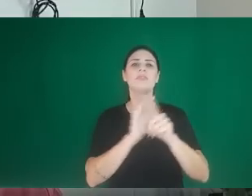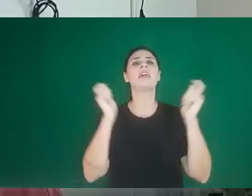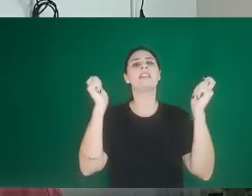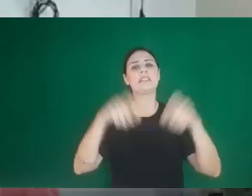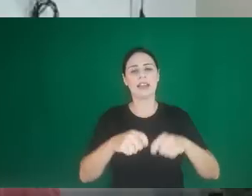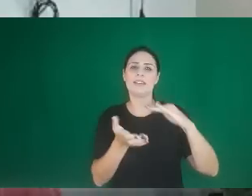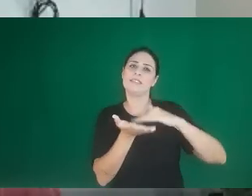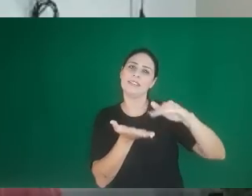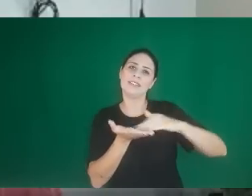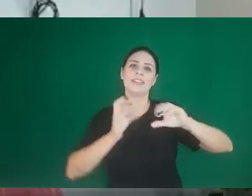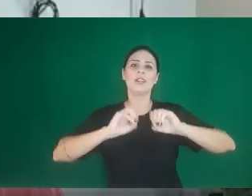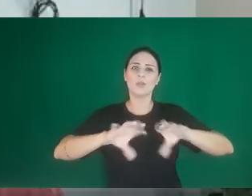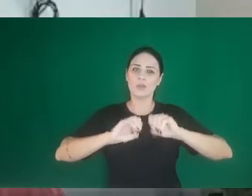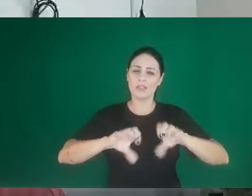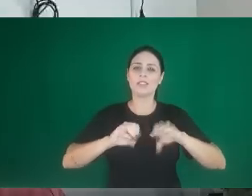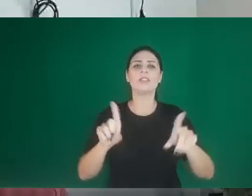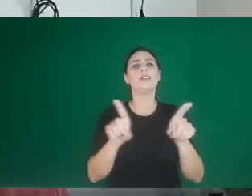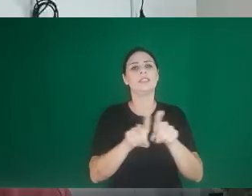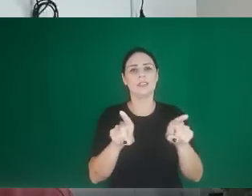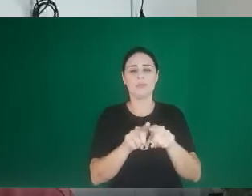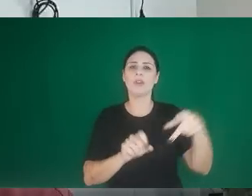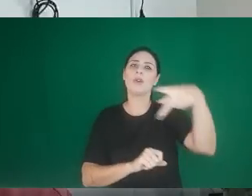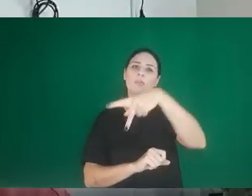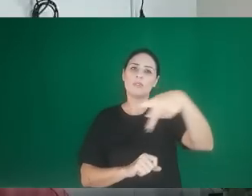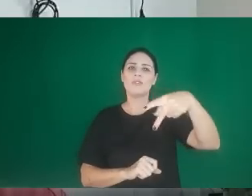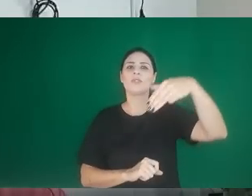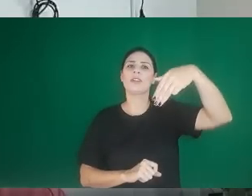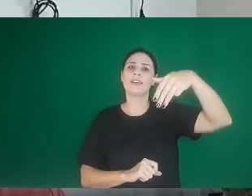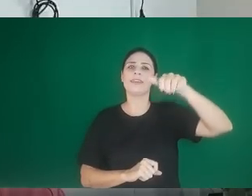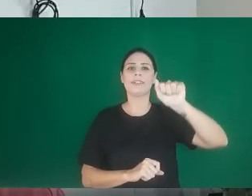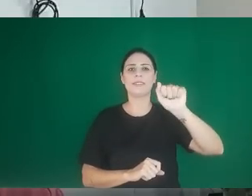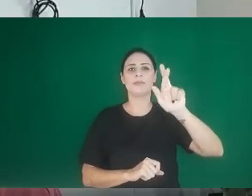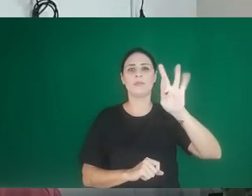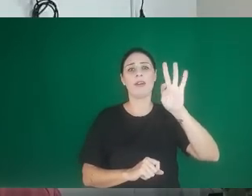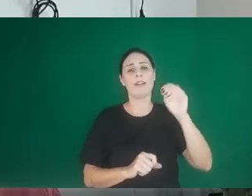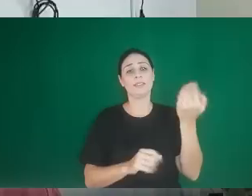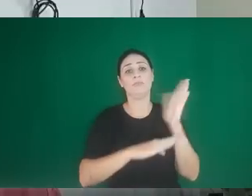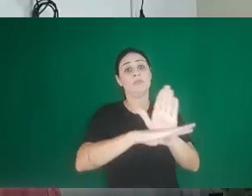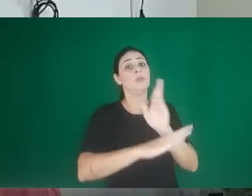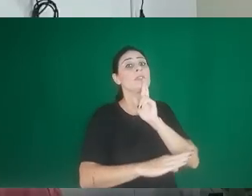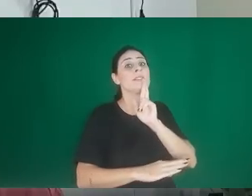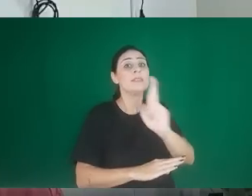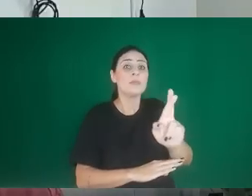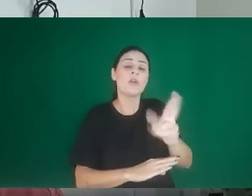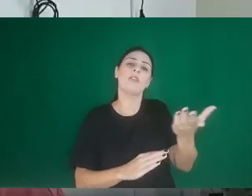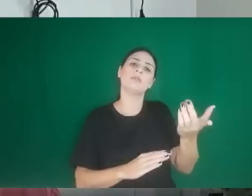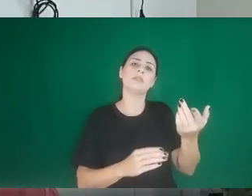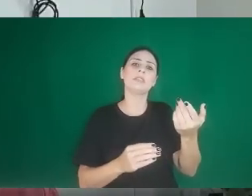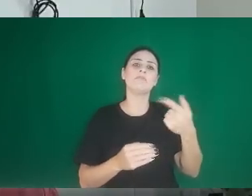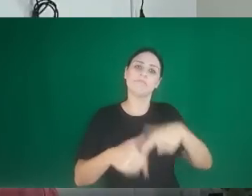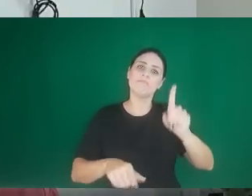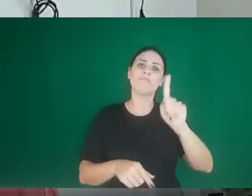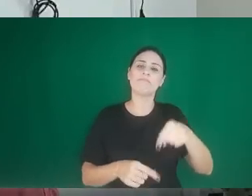demanda, nós estaremos, enquanto Secretaria de Educação, buscando junto à professora também, Marta, para estar aí fazendo essa resposta, tentando